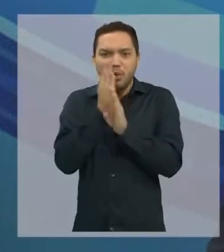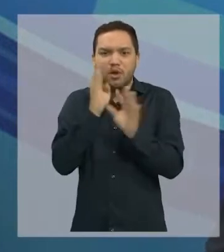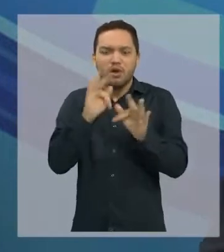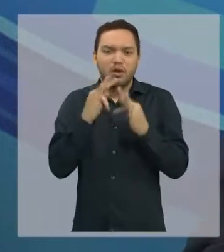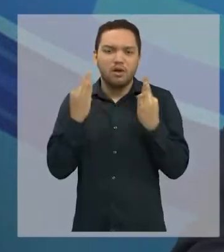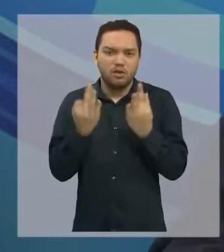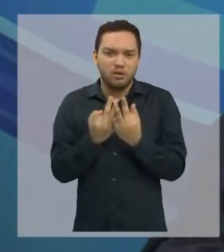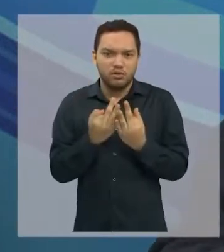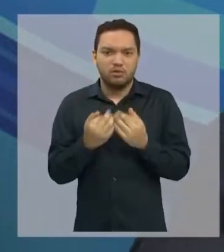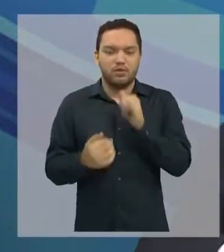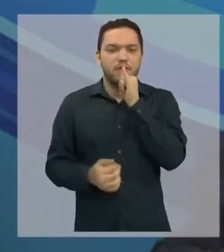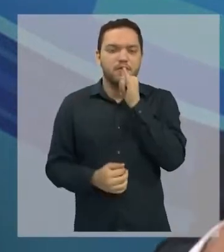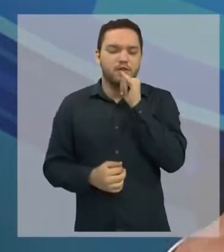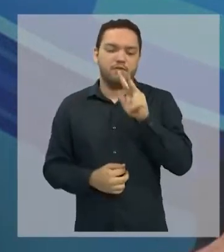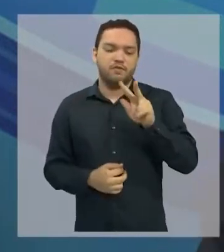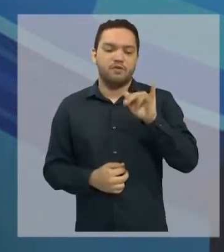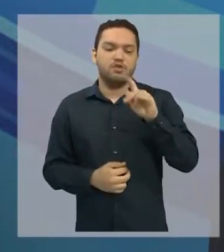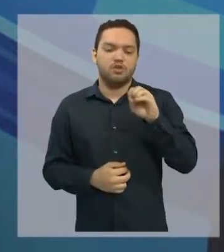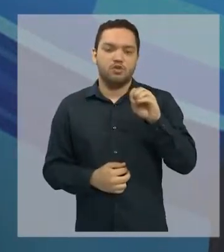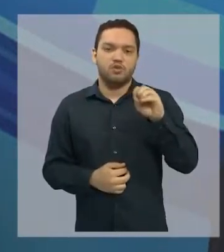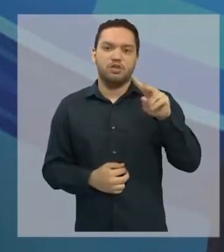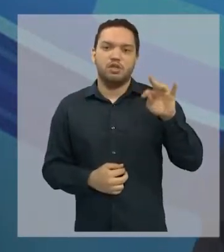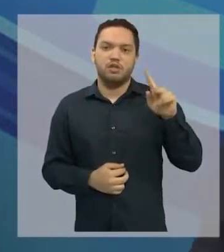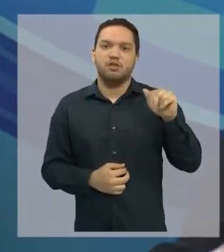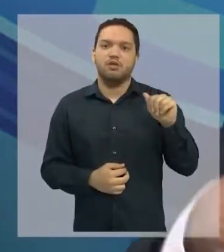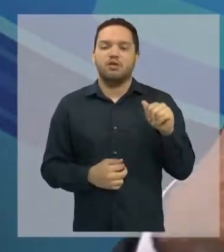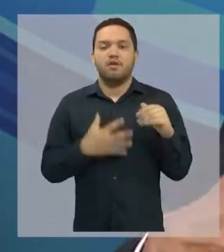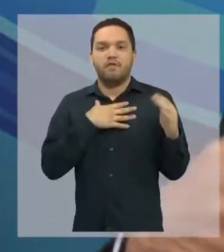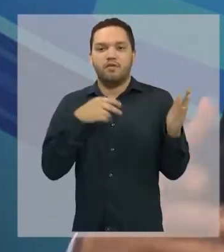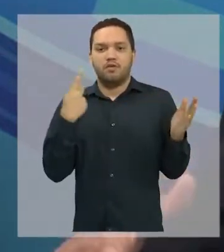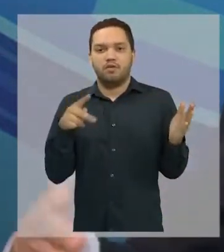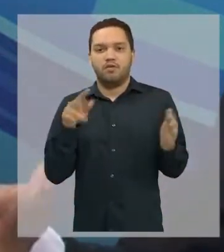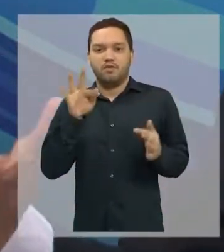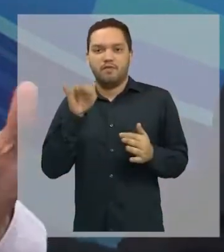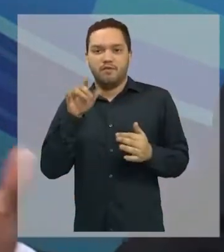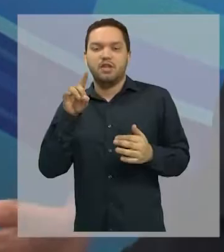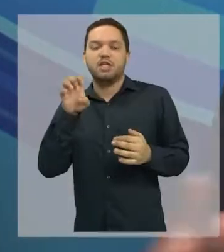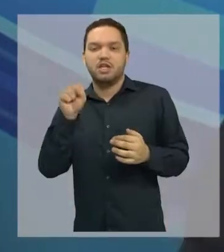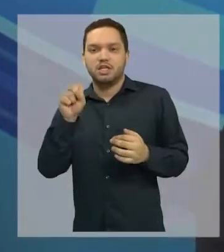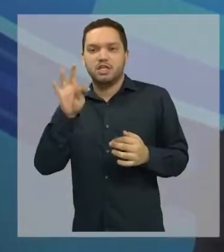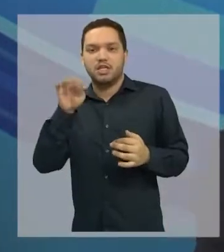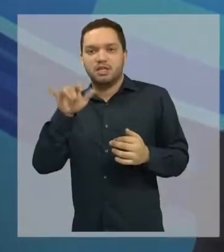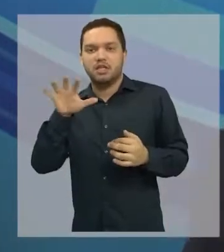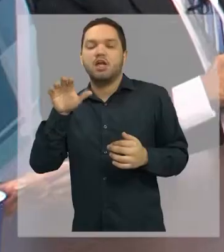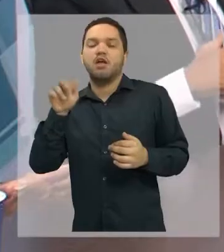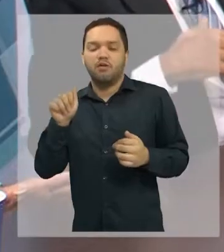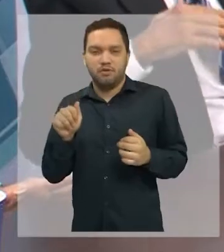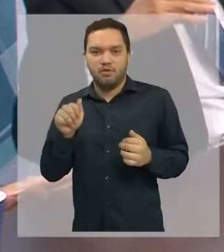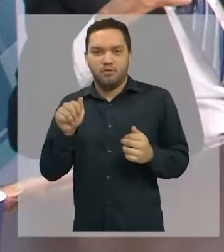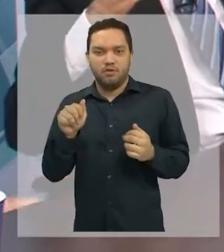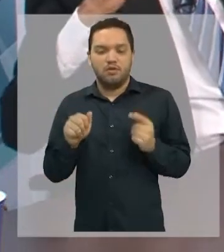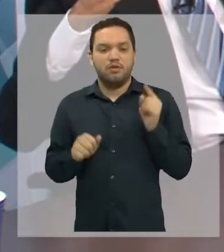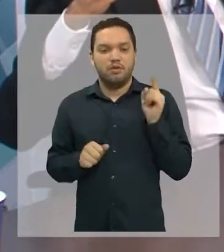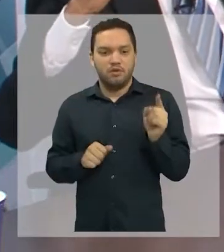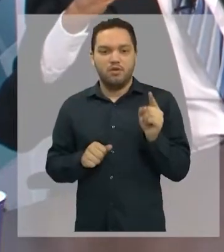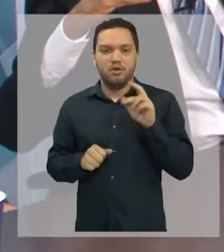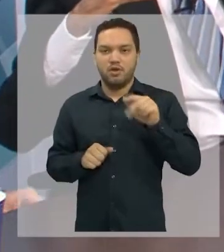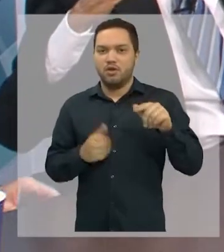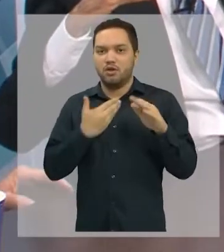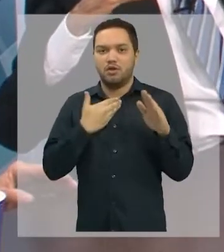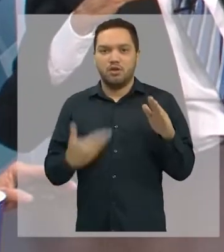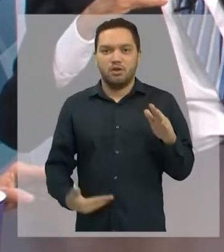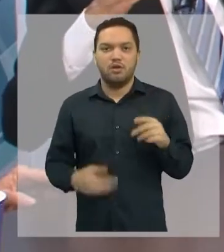por causa do nome. Digamos, Virgílio Távora, filho do senador Manuel Fernandes Távora. Havia uma tradição Virgílio familiar. Távora não